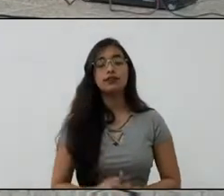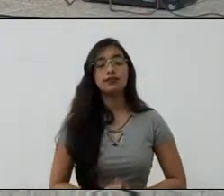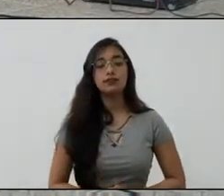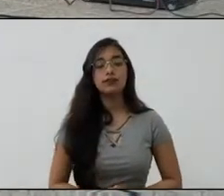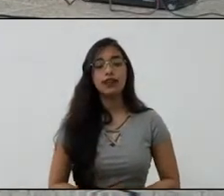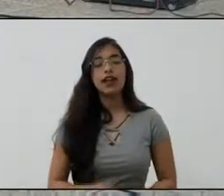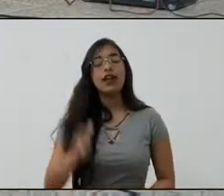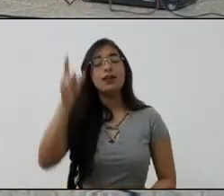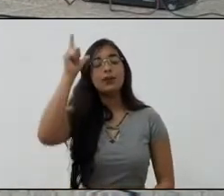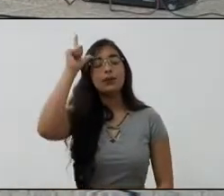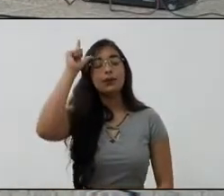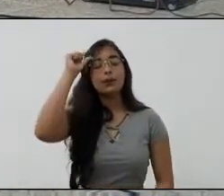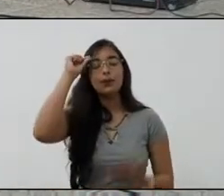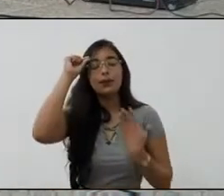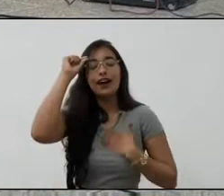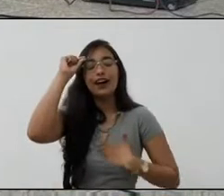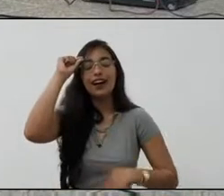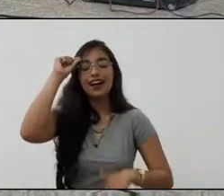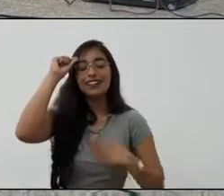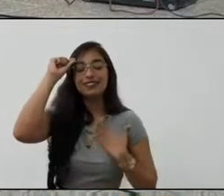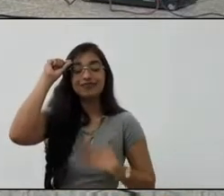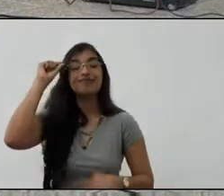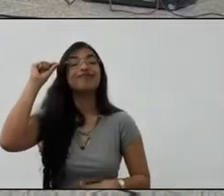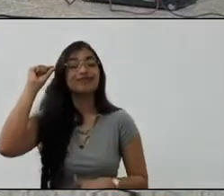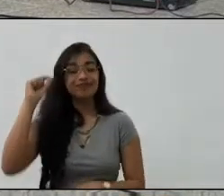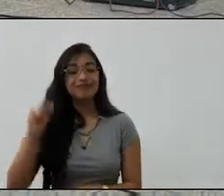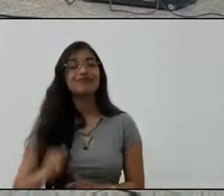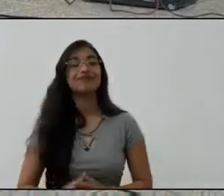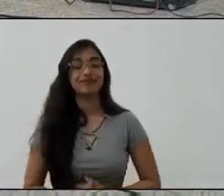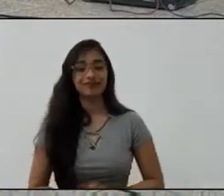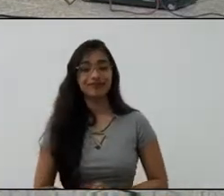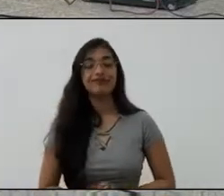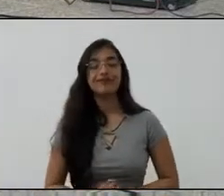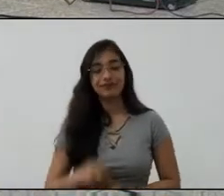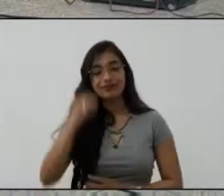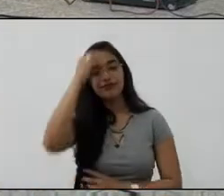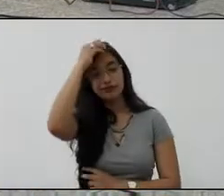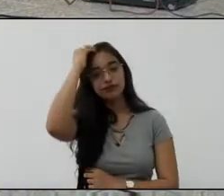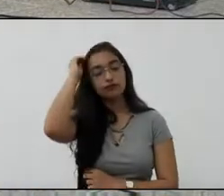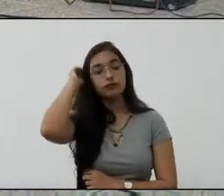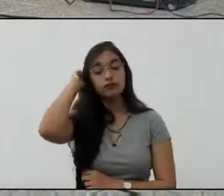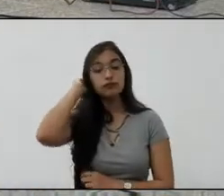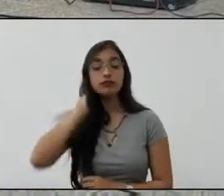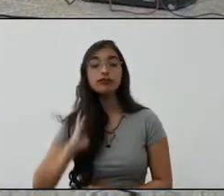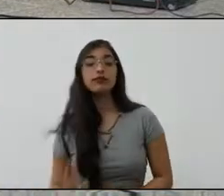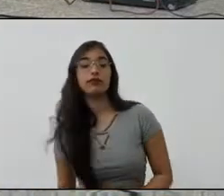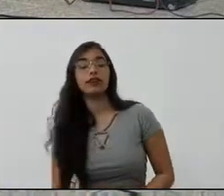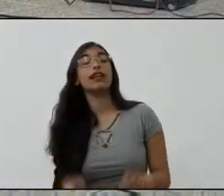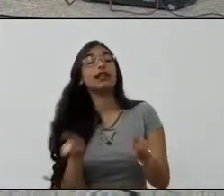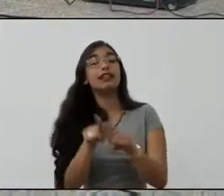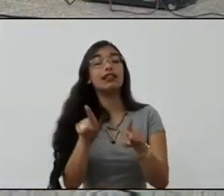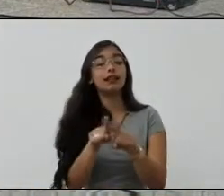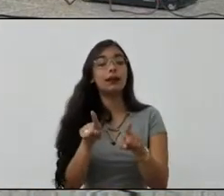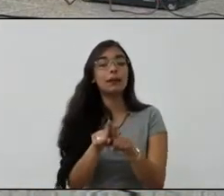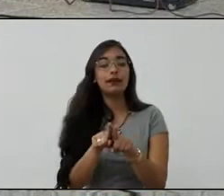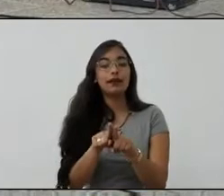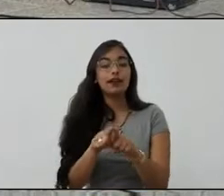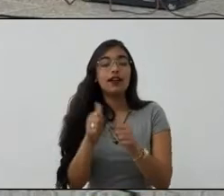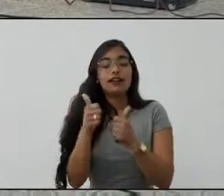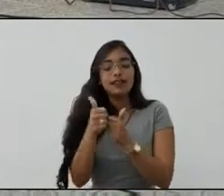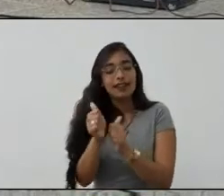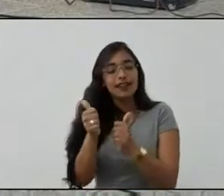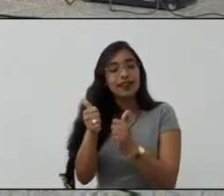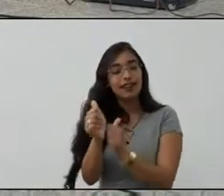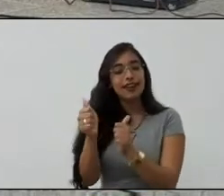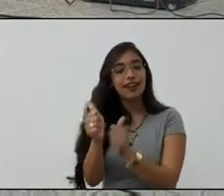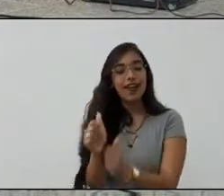nos fala de repousar, de ser levado por Deus a águas tranquilas, e de ser guiado mansamente, e de